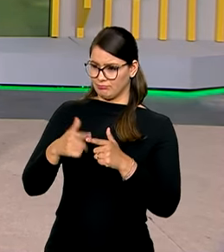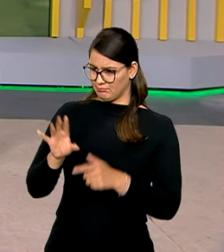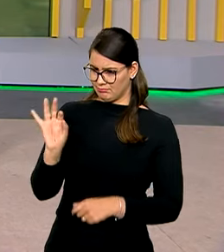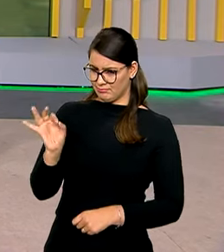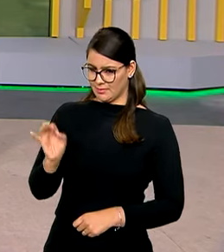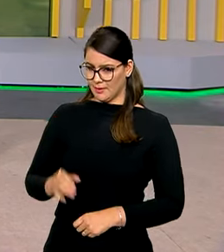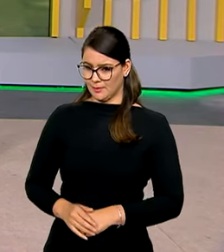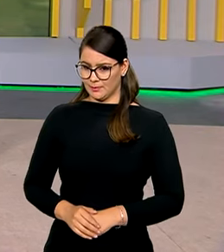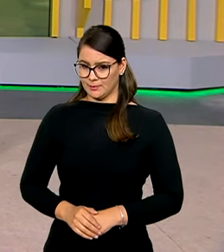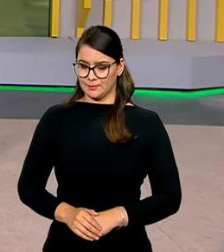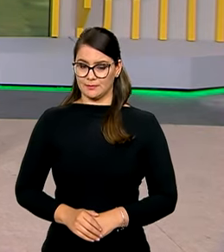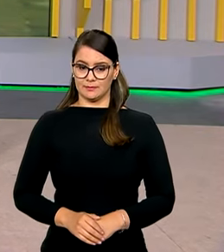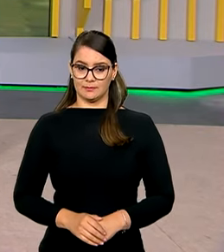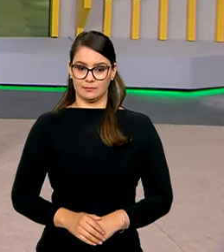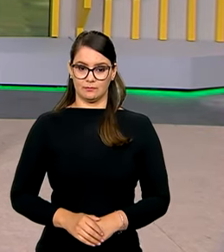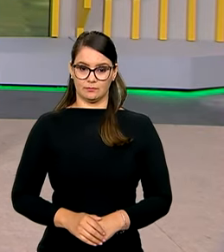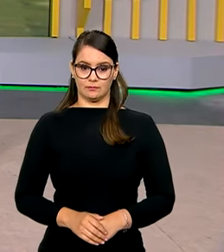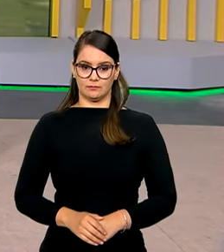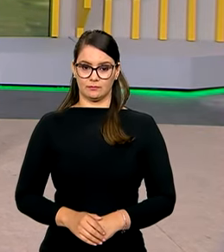mesmo?